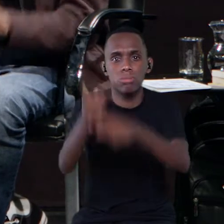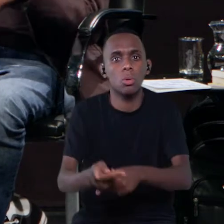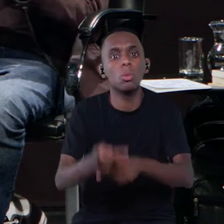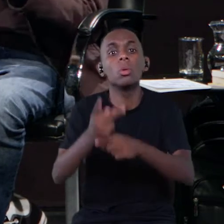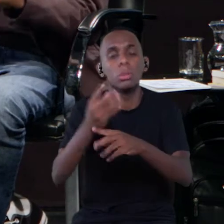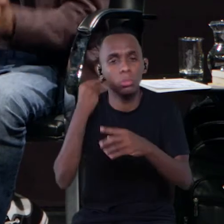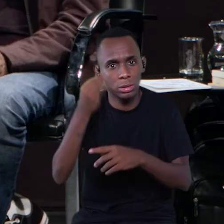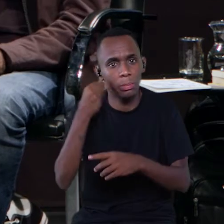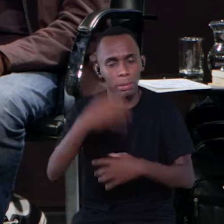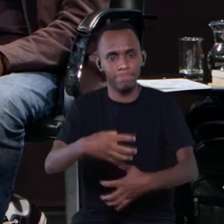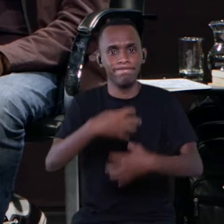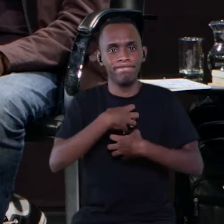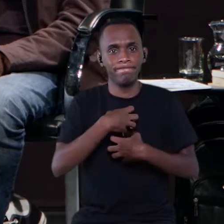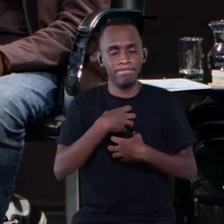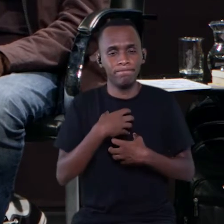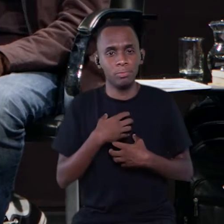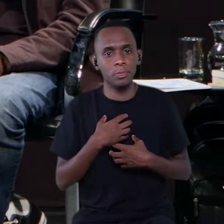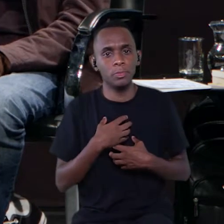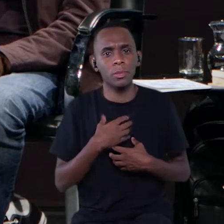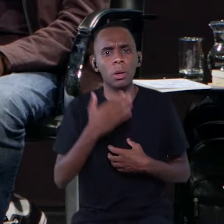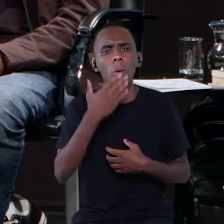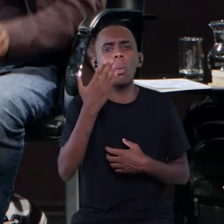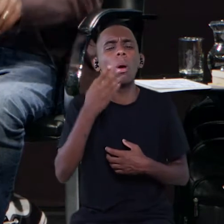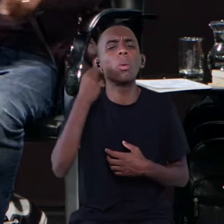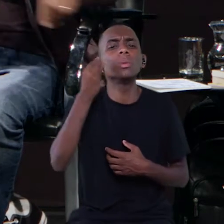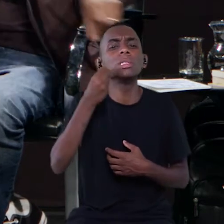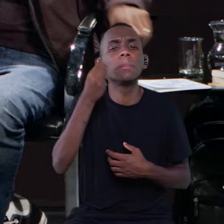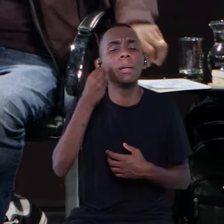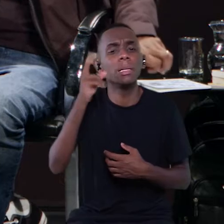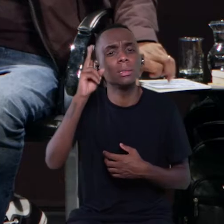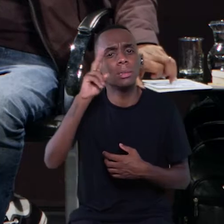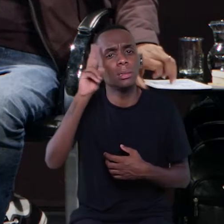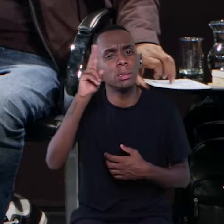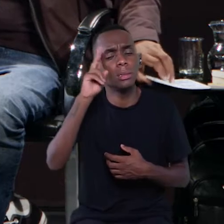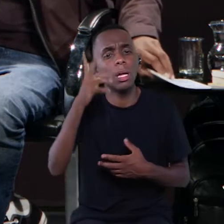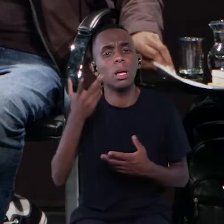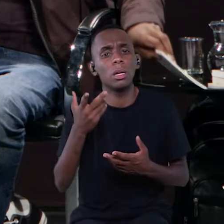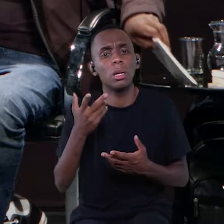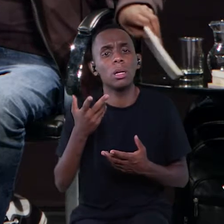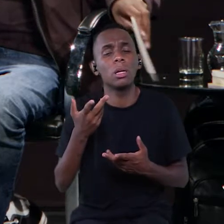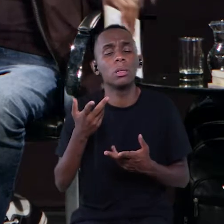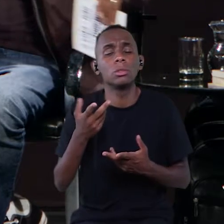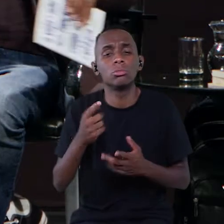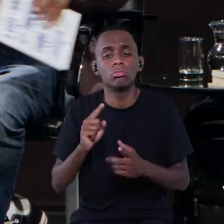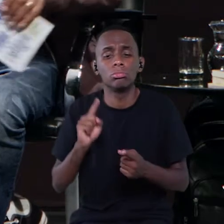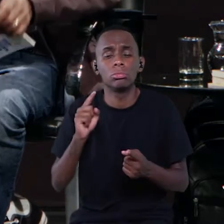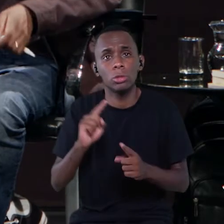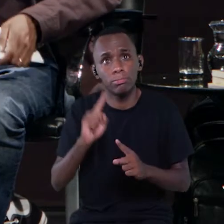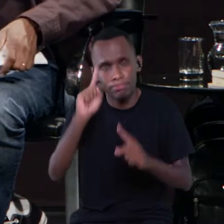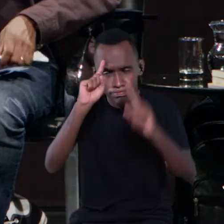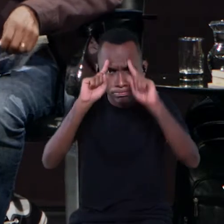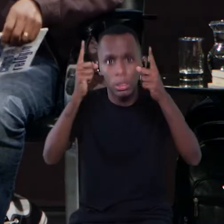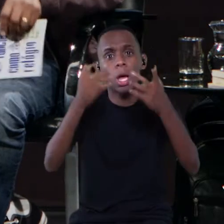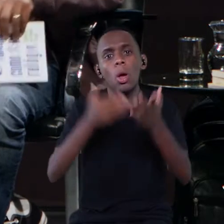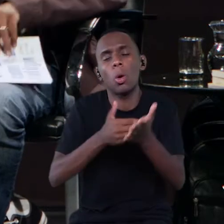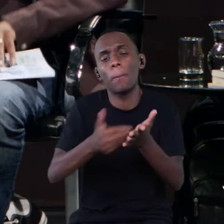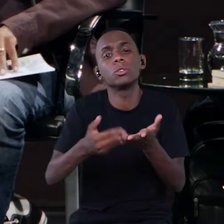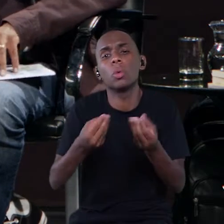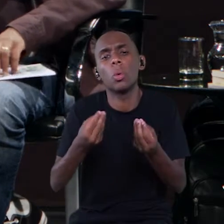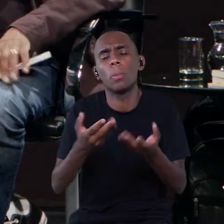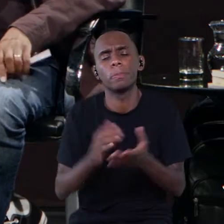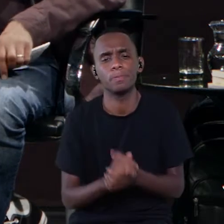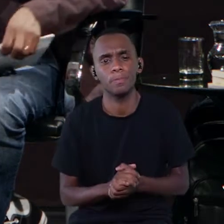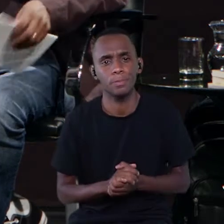uma experiência sensitiva. Mas de qual história, dos seus casos, que essa ideia surgiu? Na